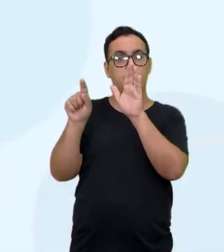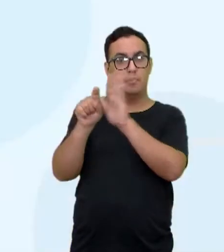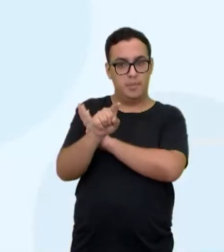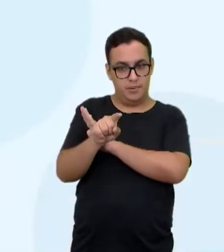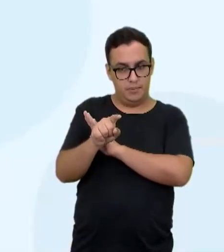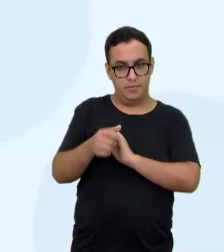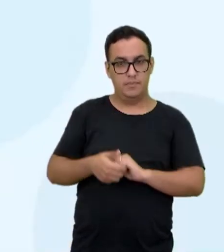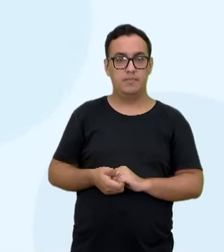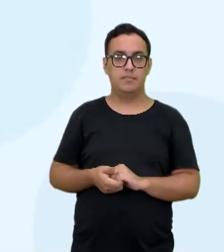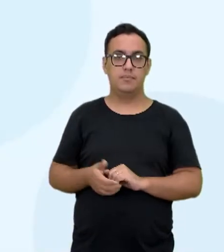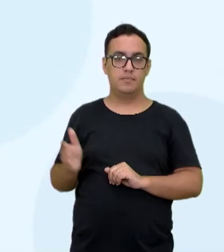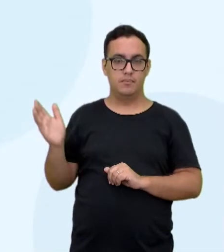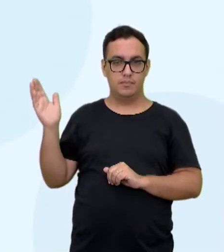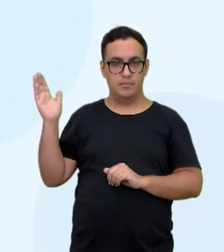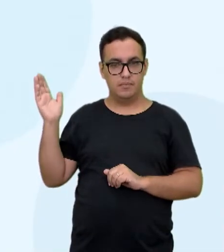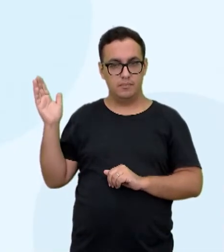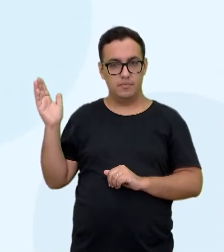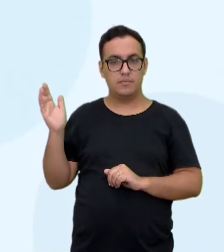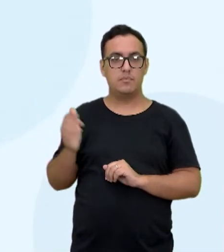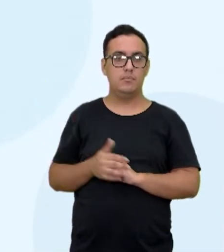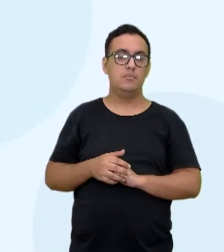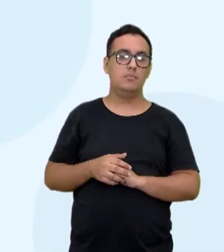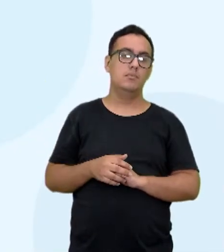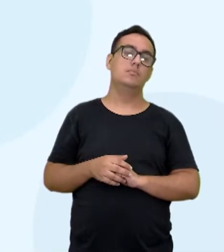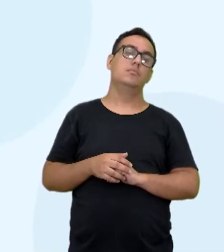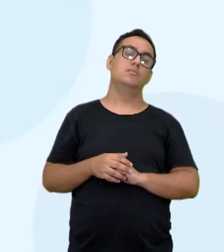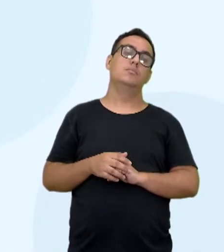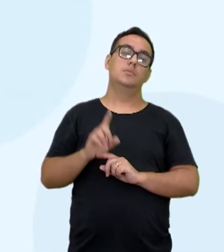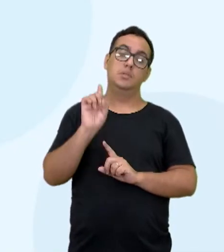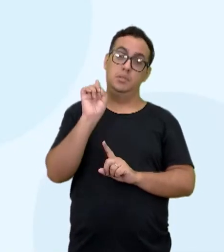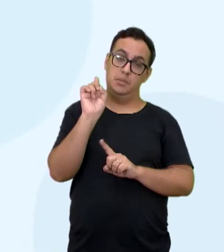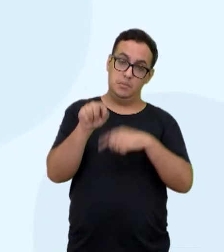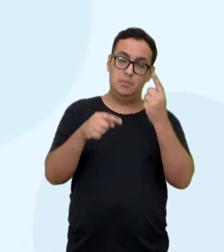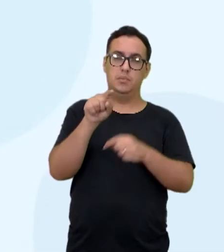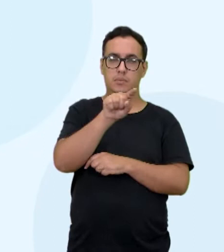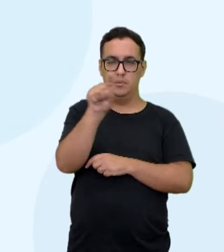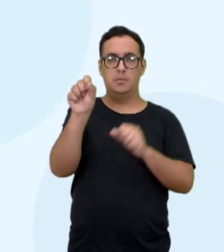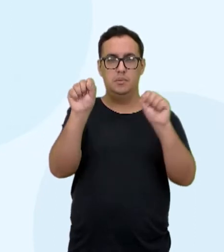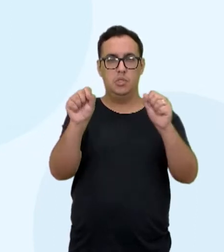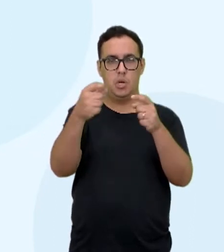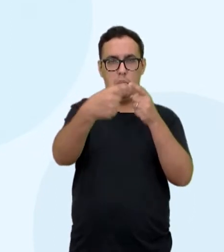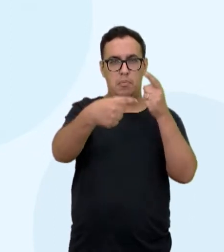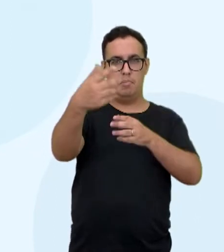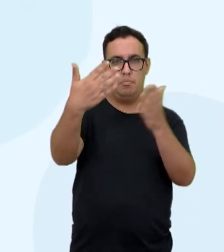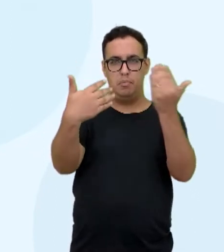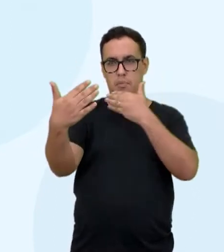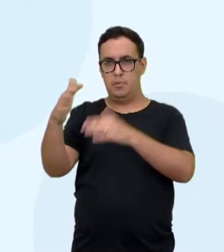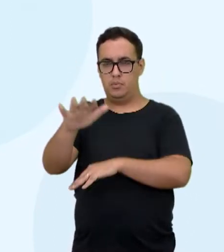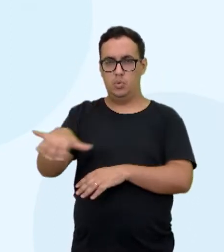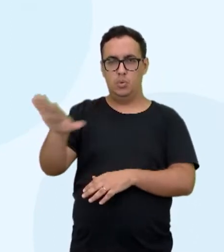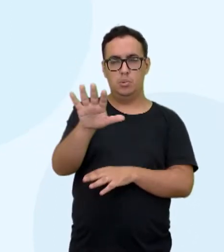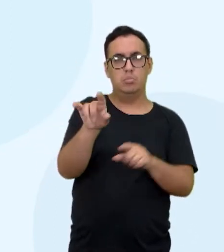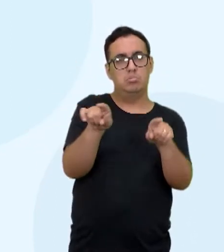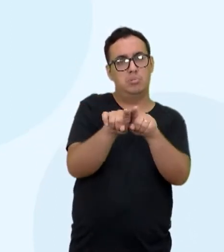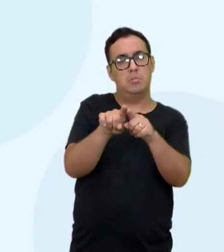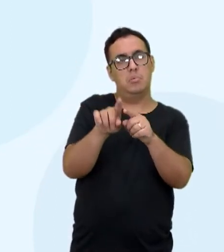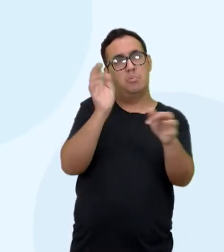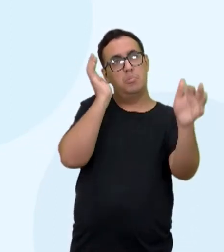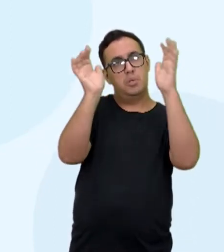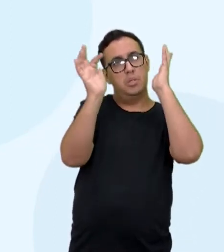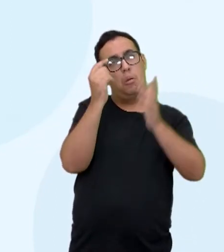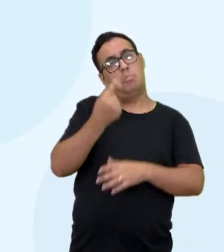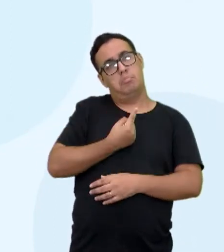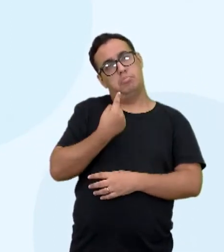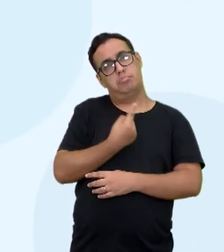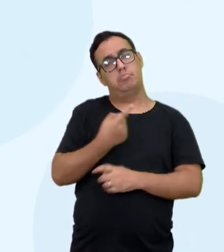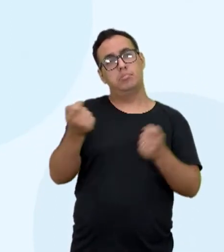vocês, que vocês poderão discutir entre vocês ou poderão refletir individualmente para